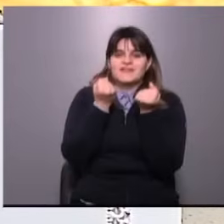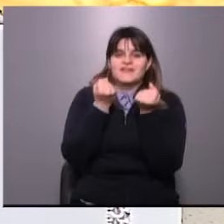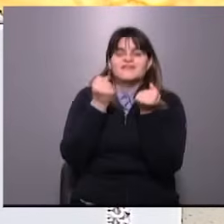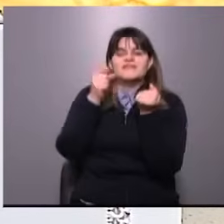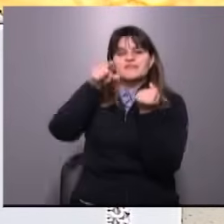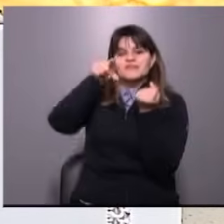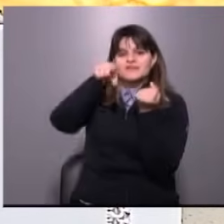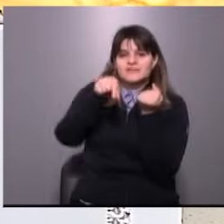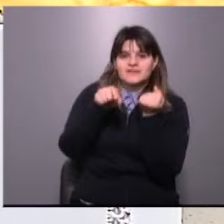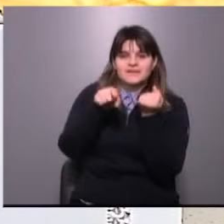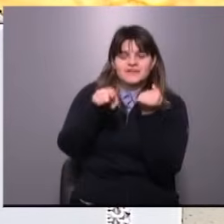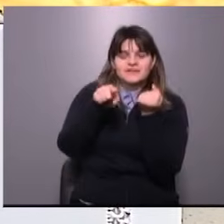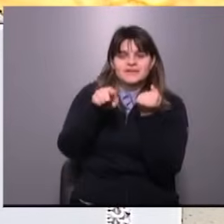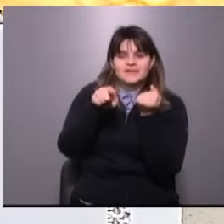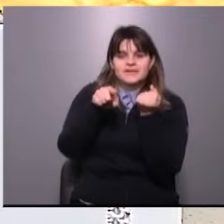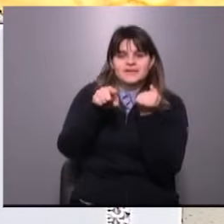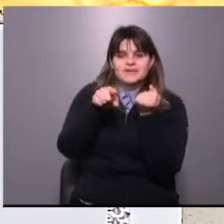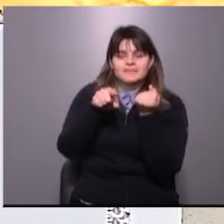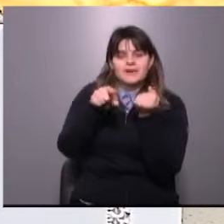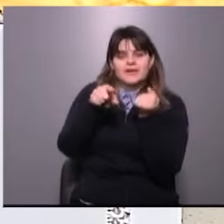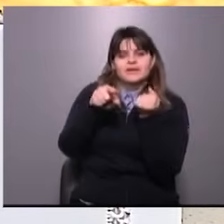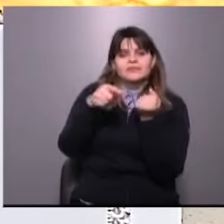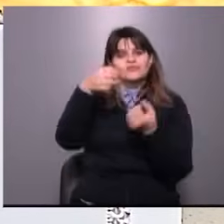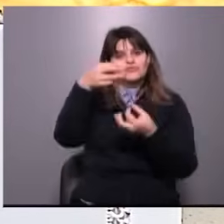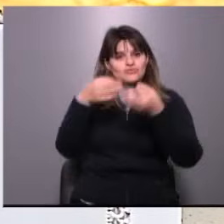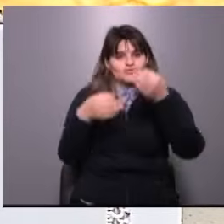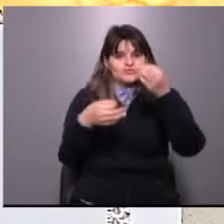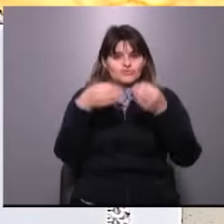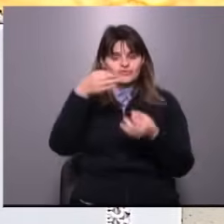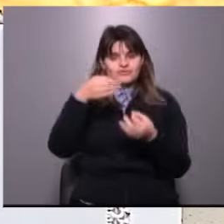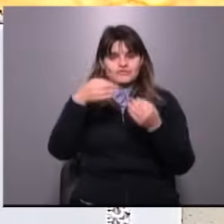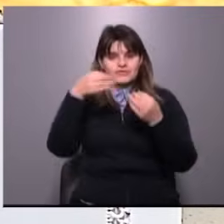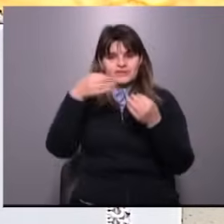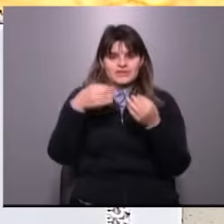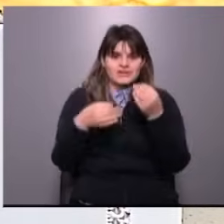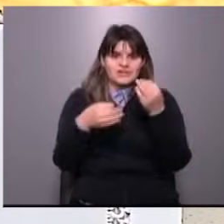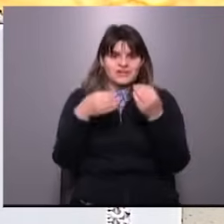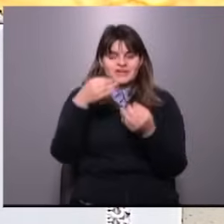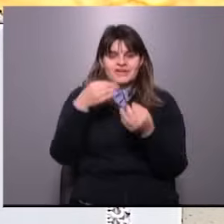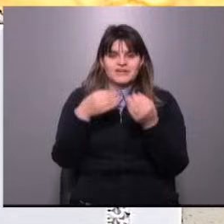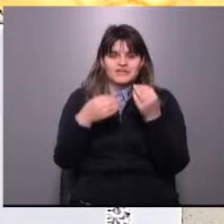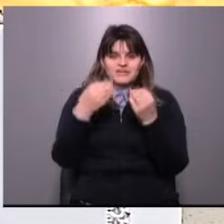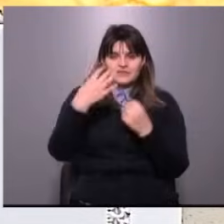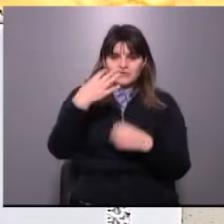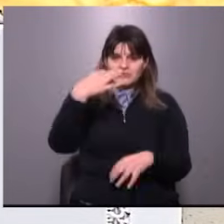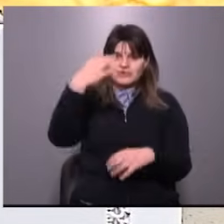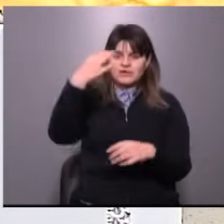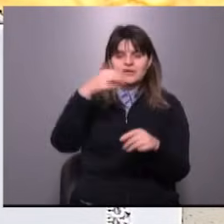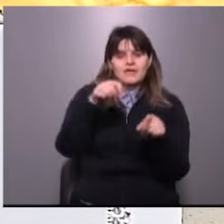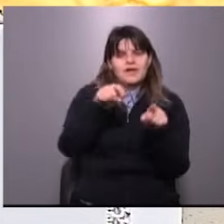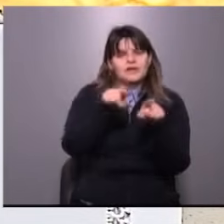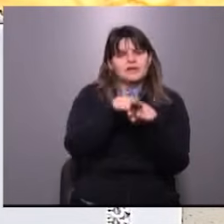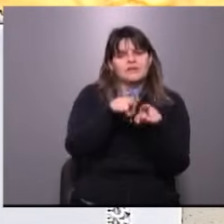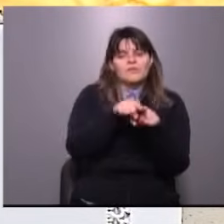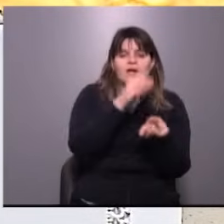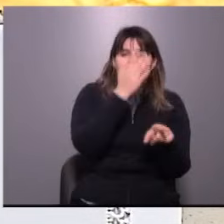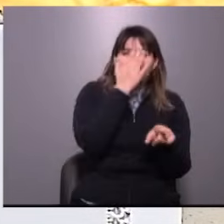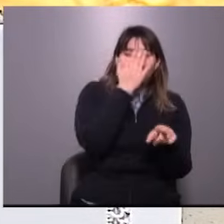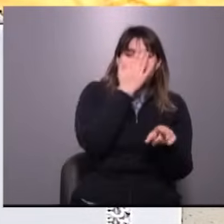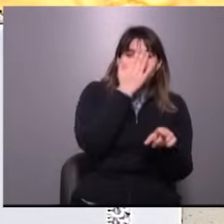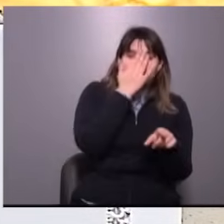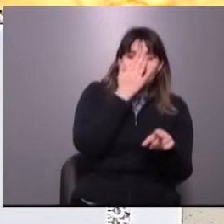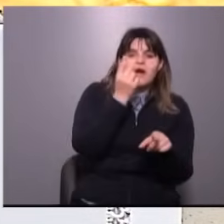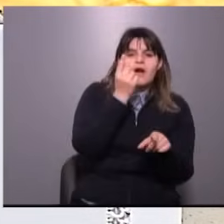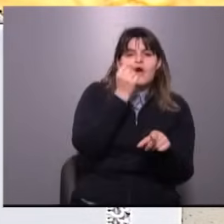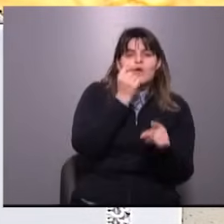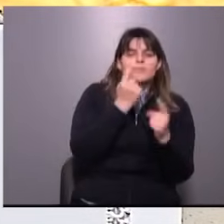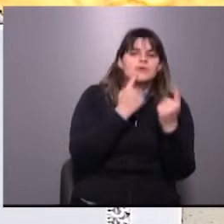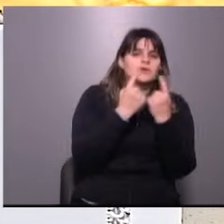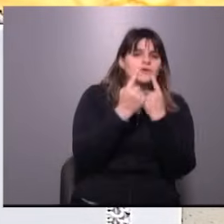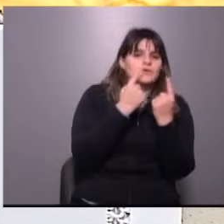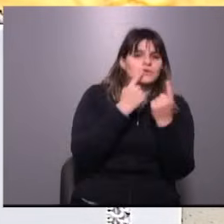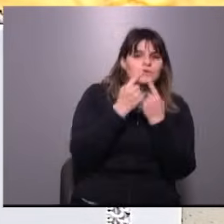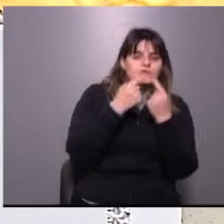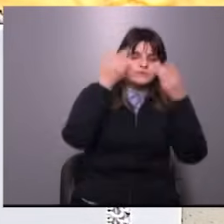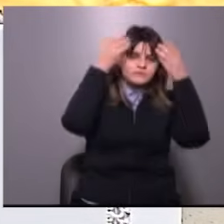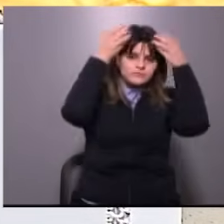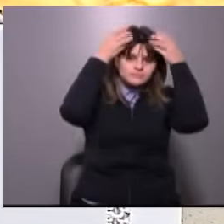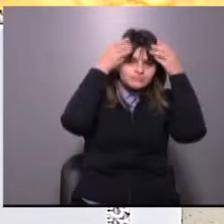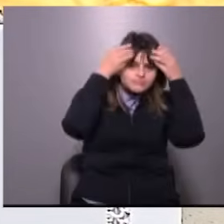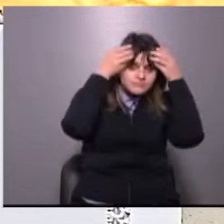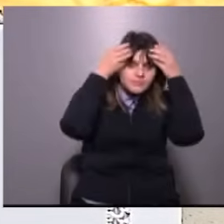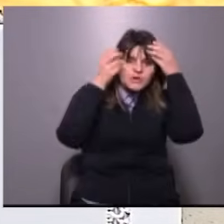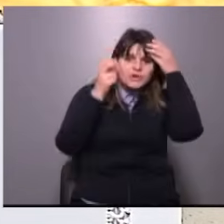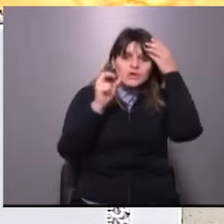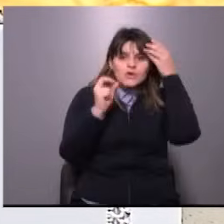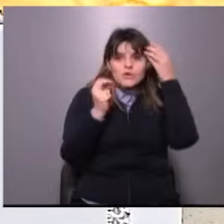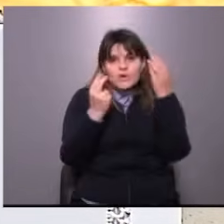da salvação e me envolveu num manto de justiça, como noivo que cinge a fronte com